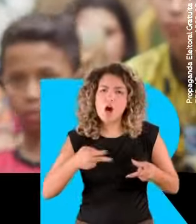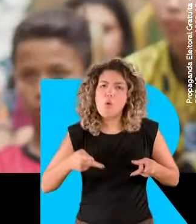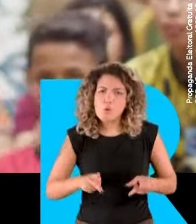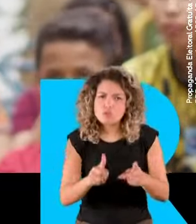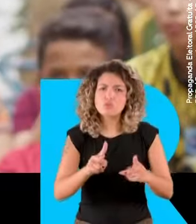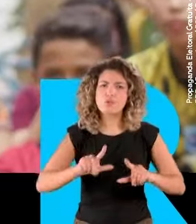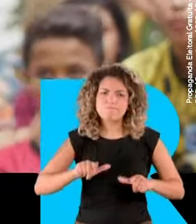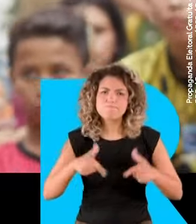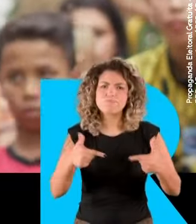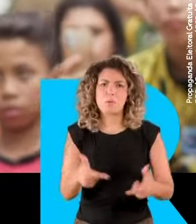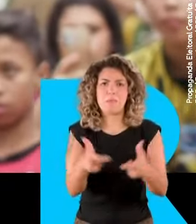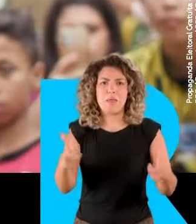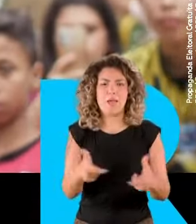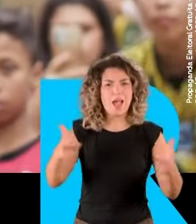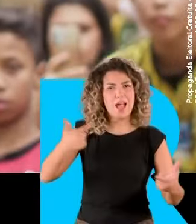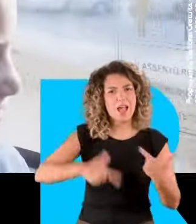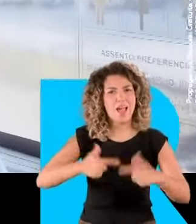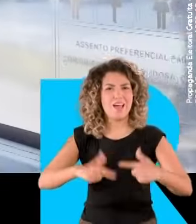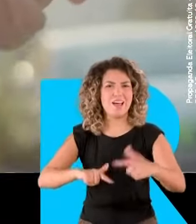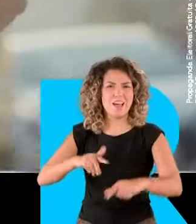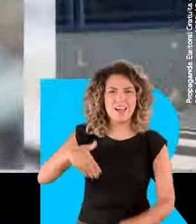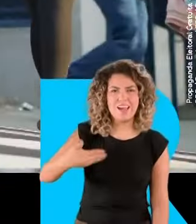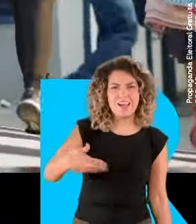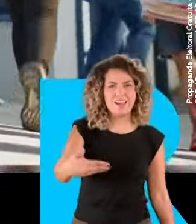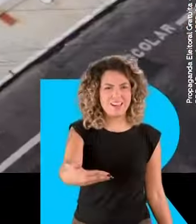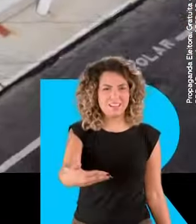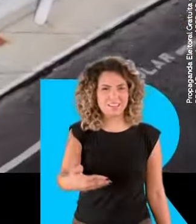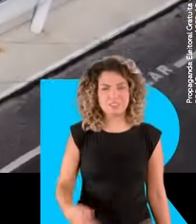vai continuar fazendo muito mais.